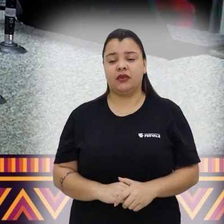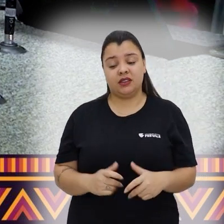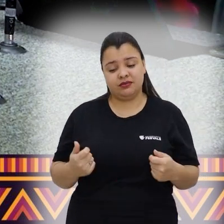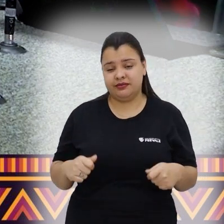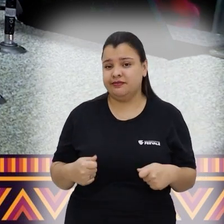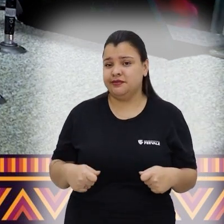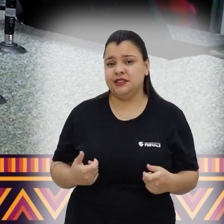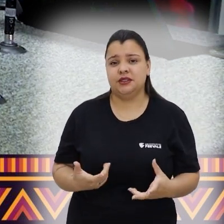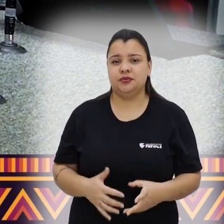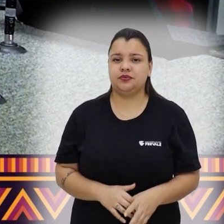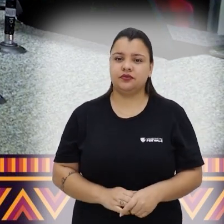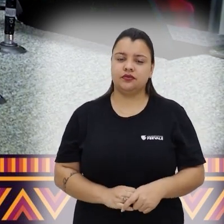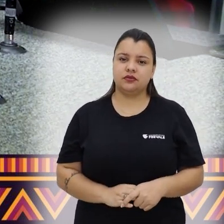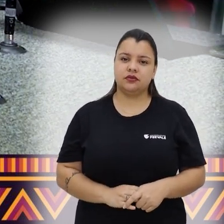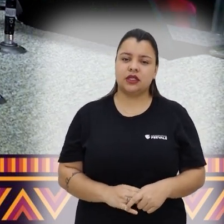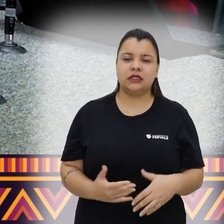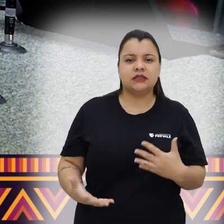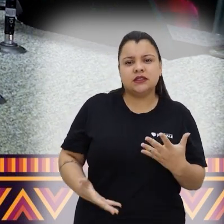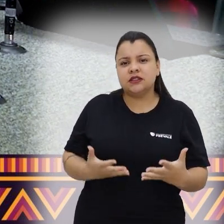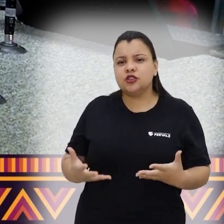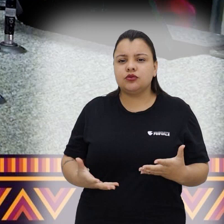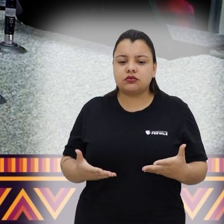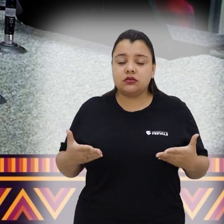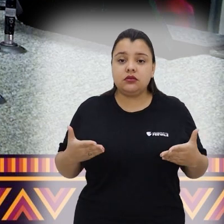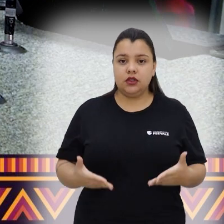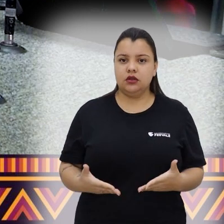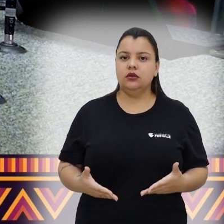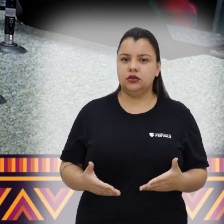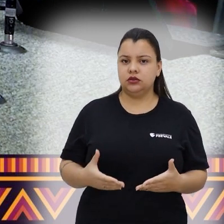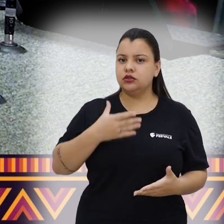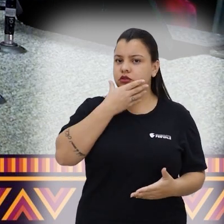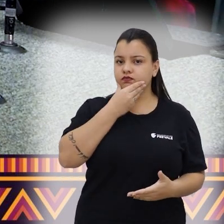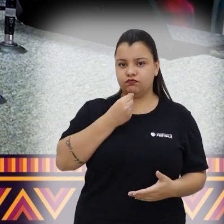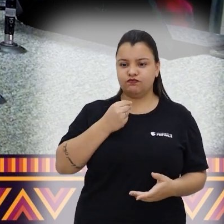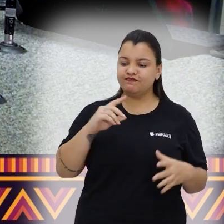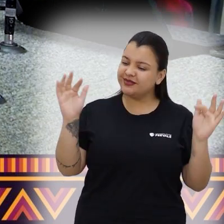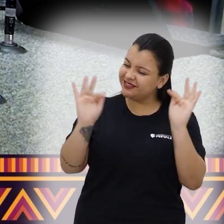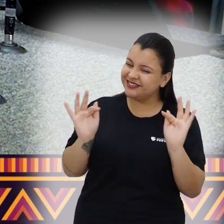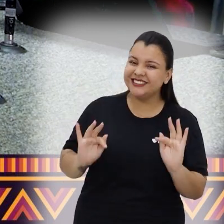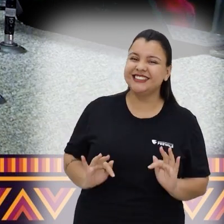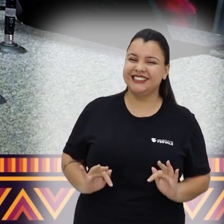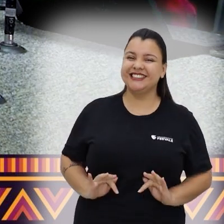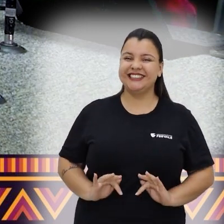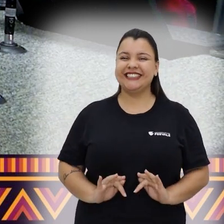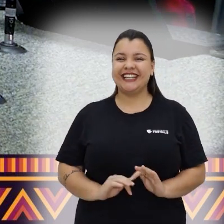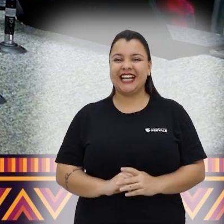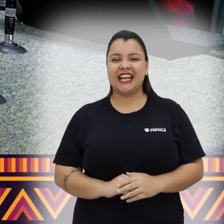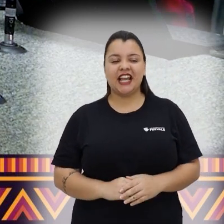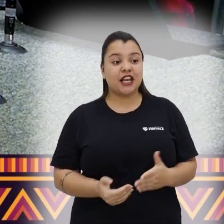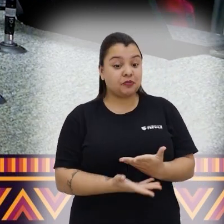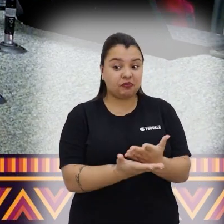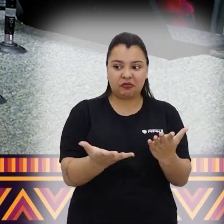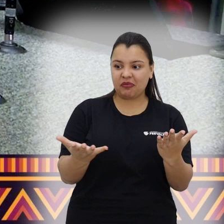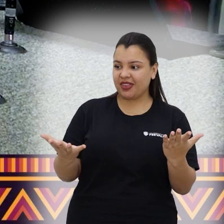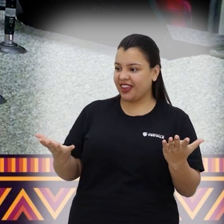Né? E assim, hoje eu sou um sujeito extremamente feliz com essa geração que nós